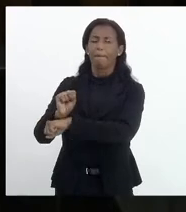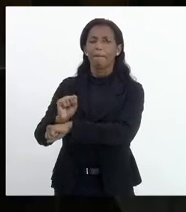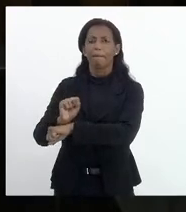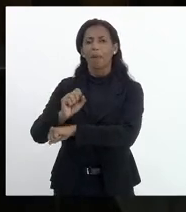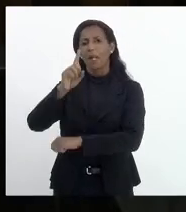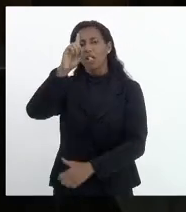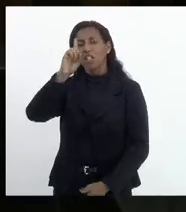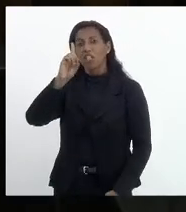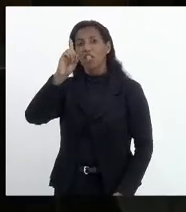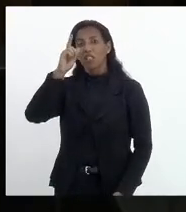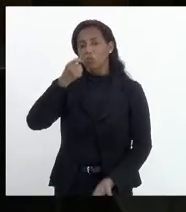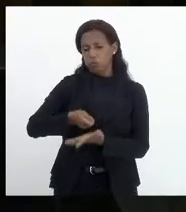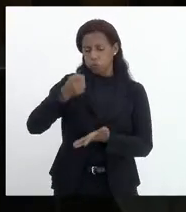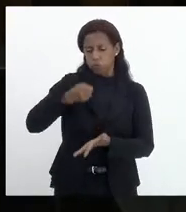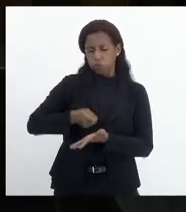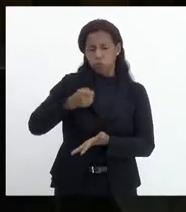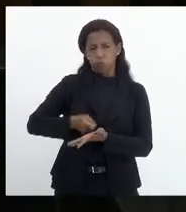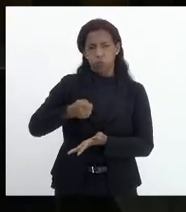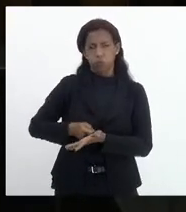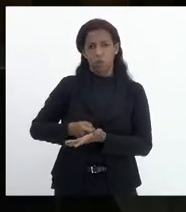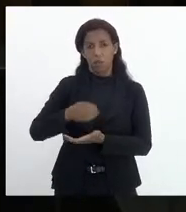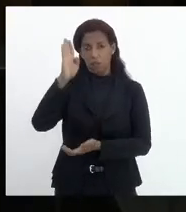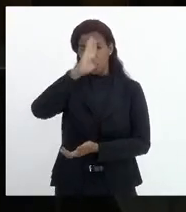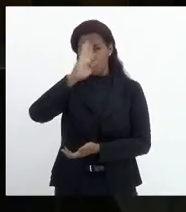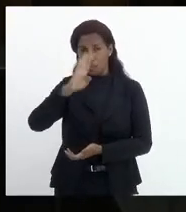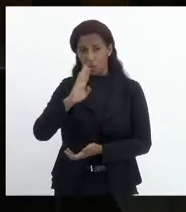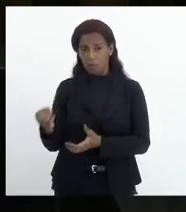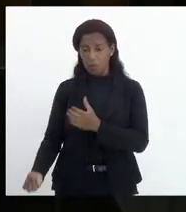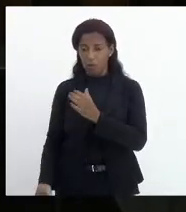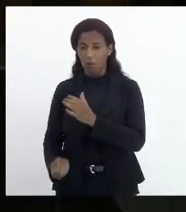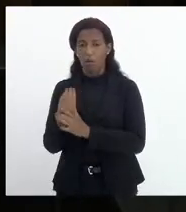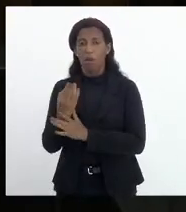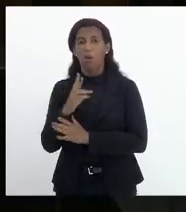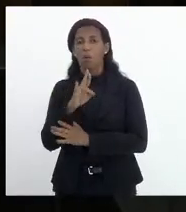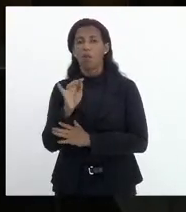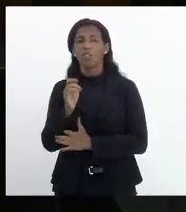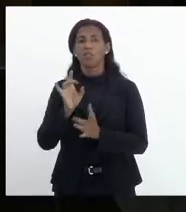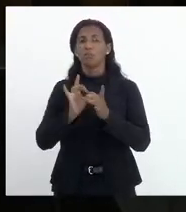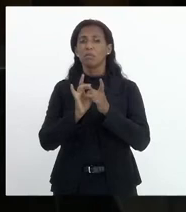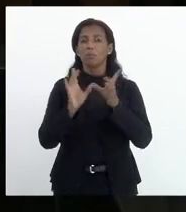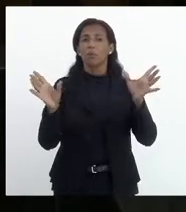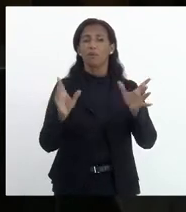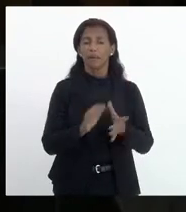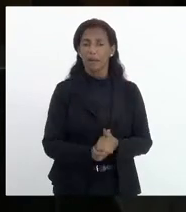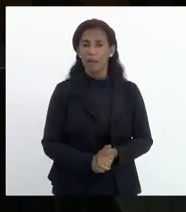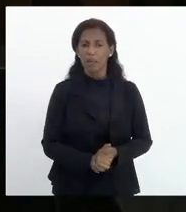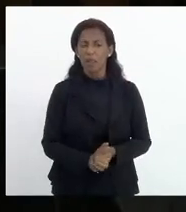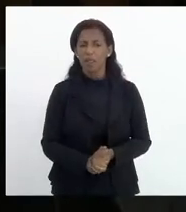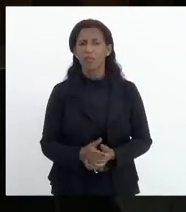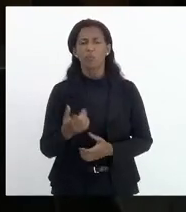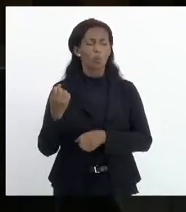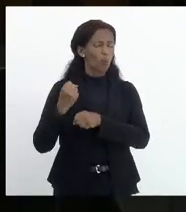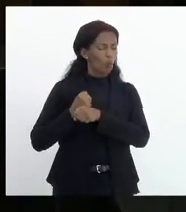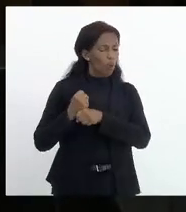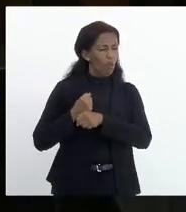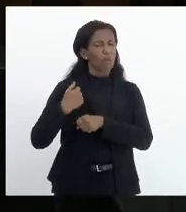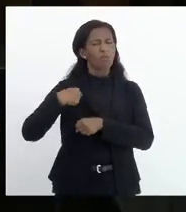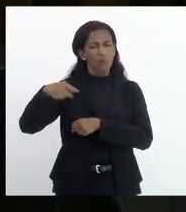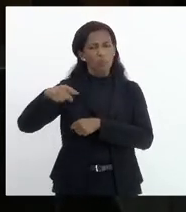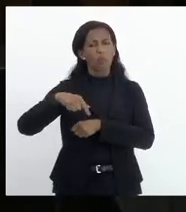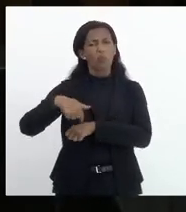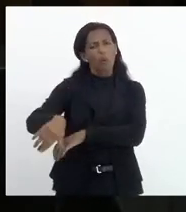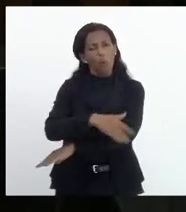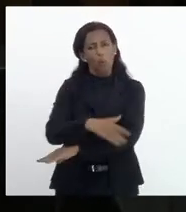Oi e o Brasil implantasse um regime democrático foram muitos anos de